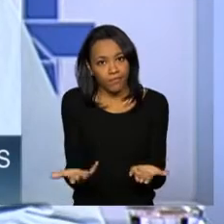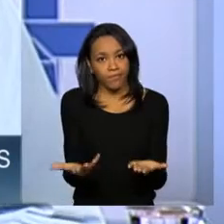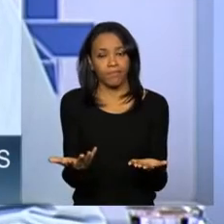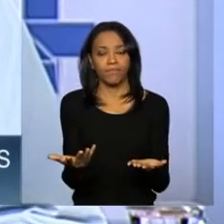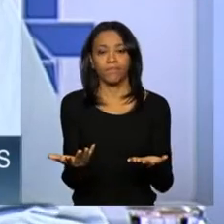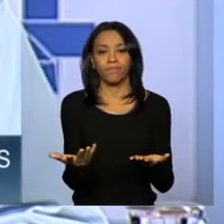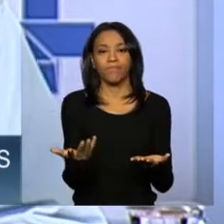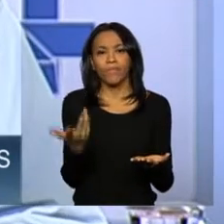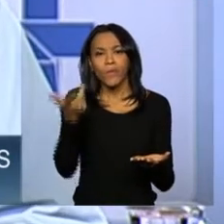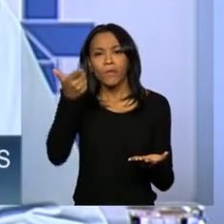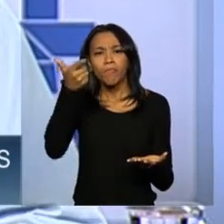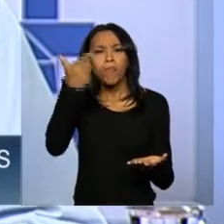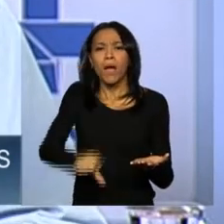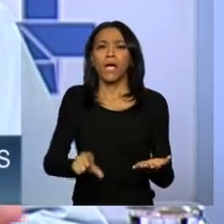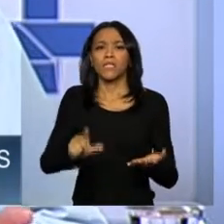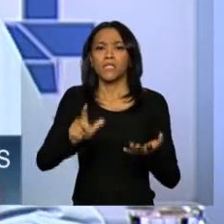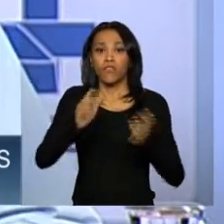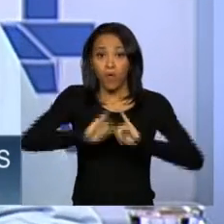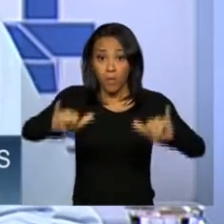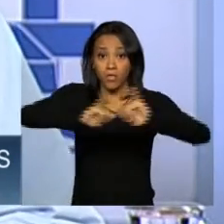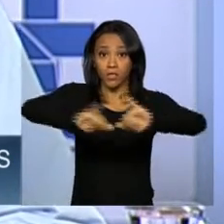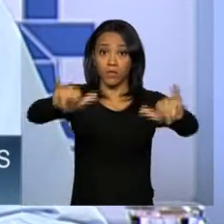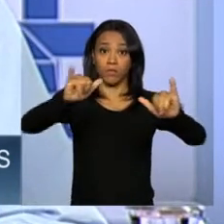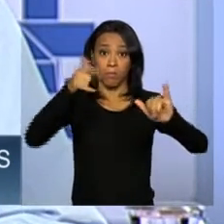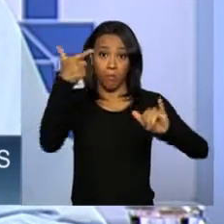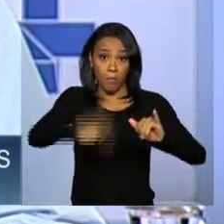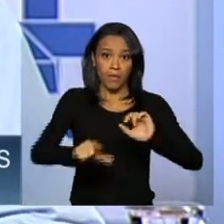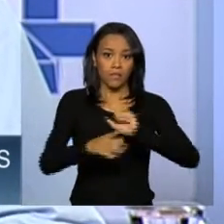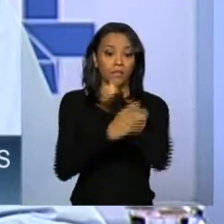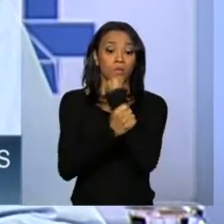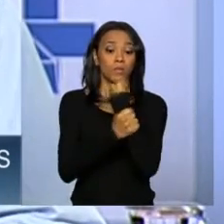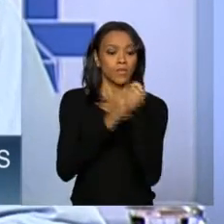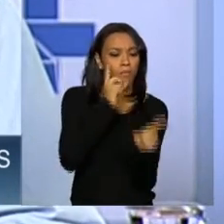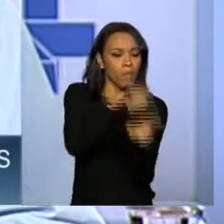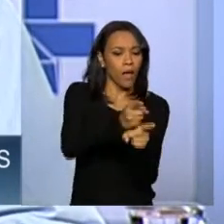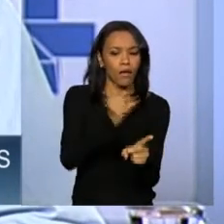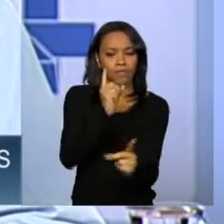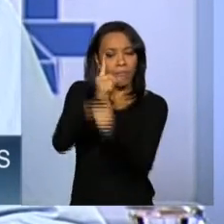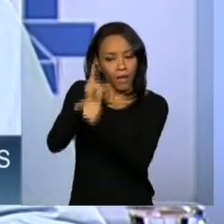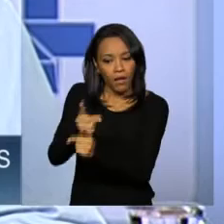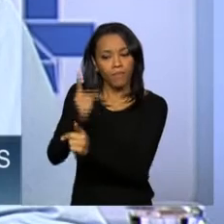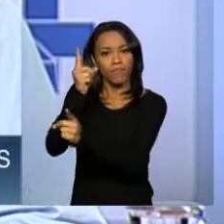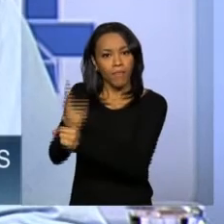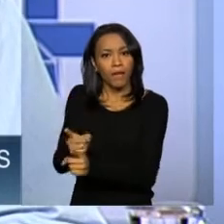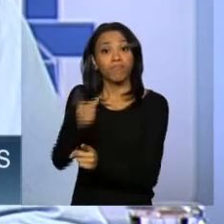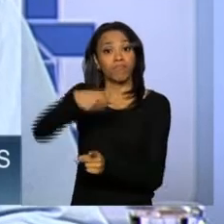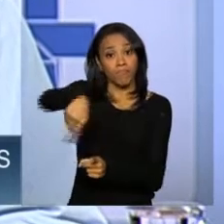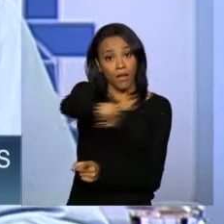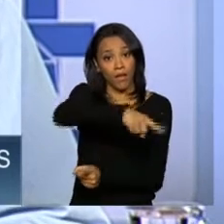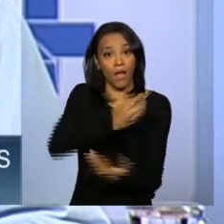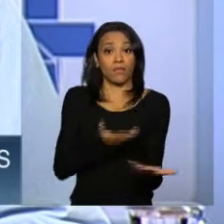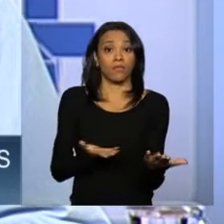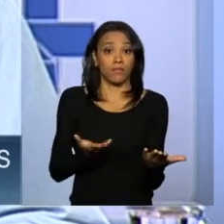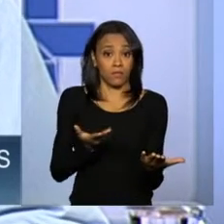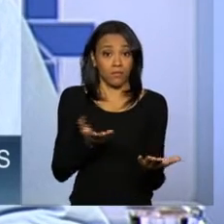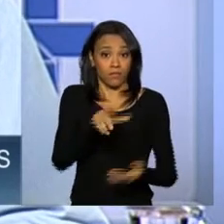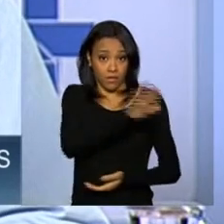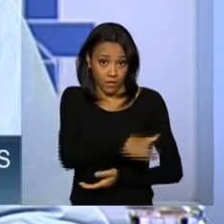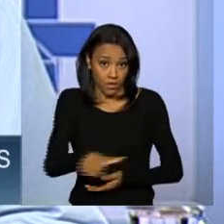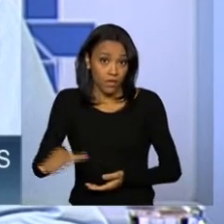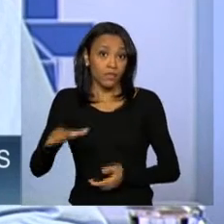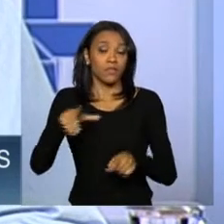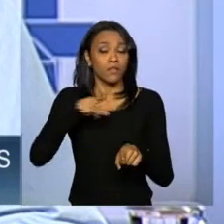captaremos com mais segurança, passamos a captar com mais segurança as crianças que têm mais chances de